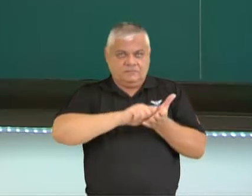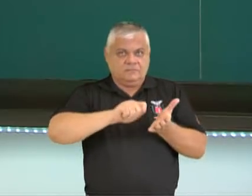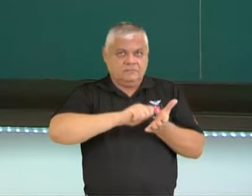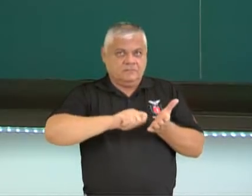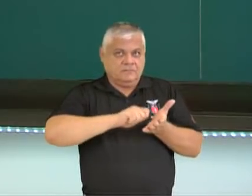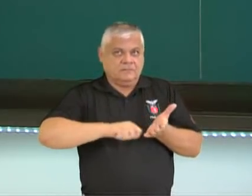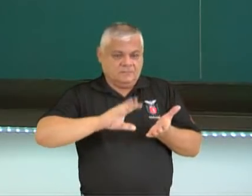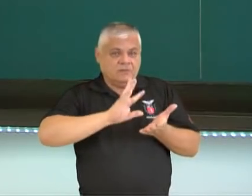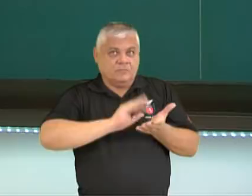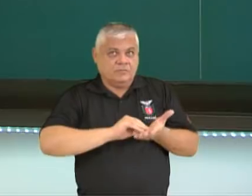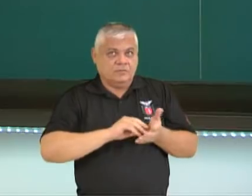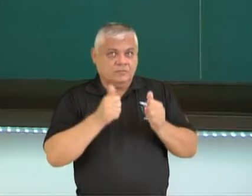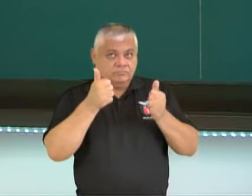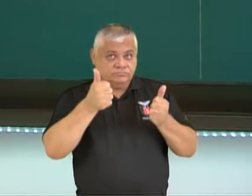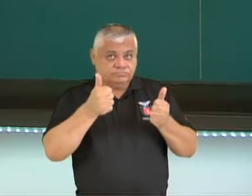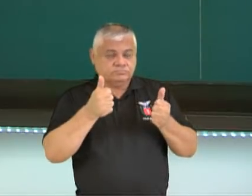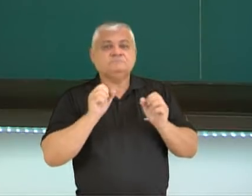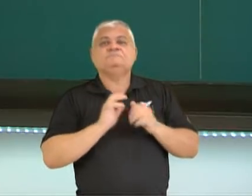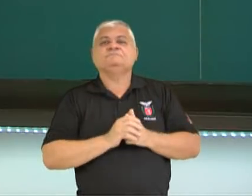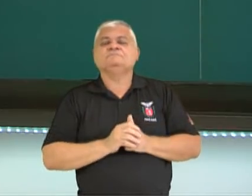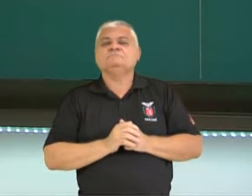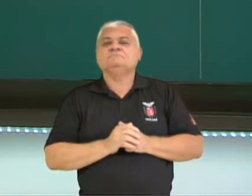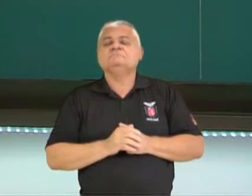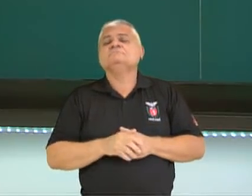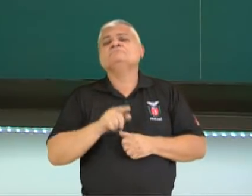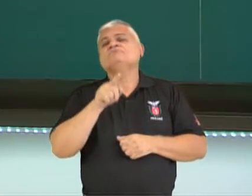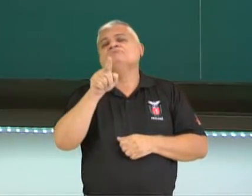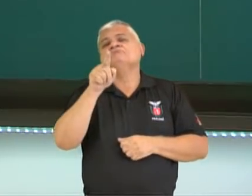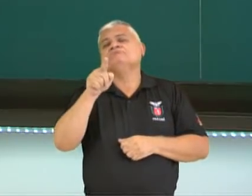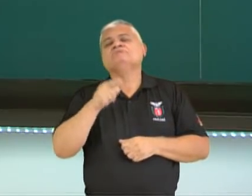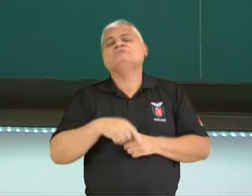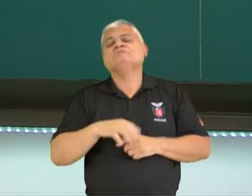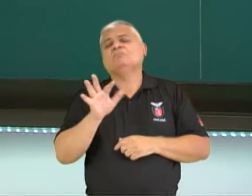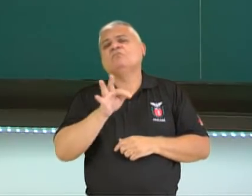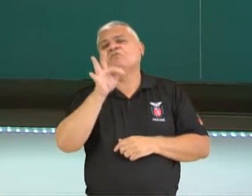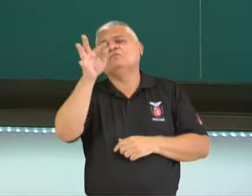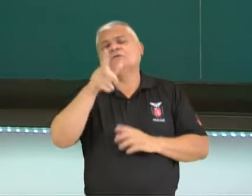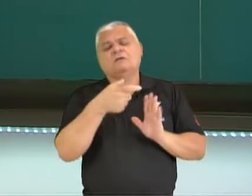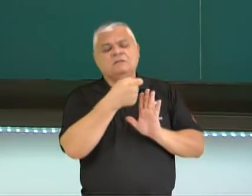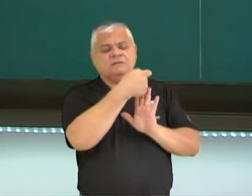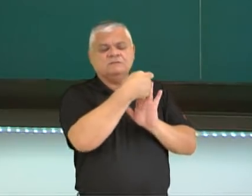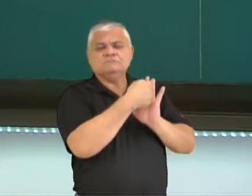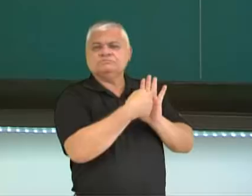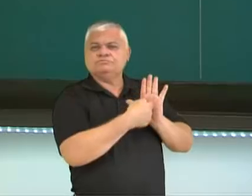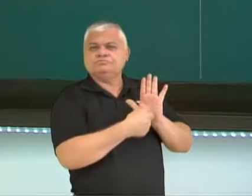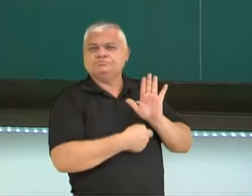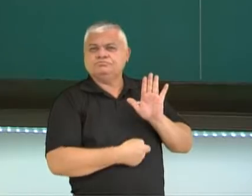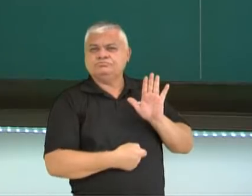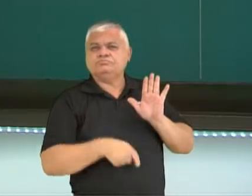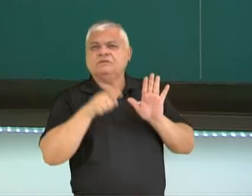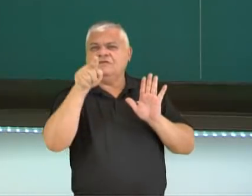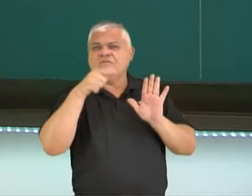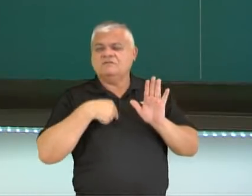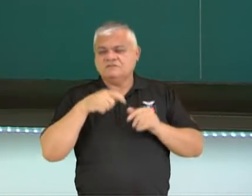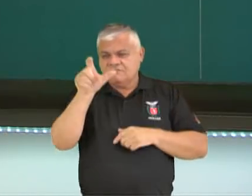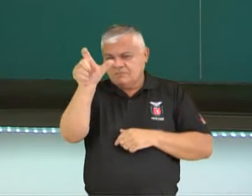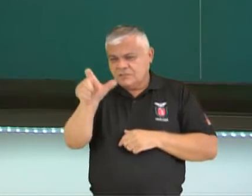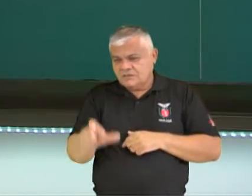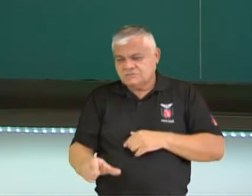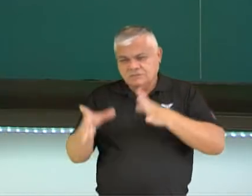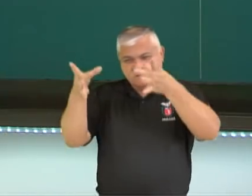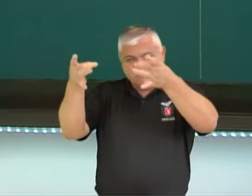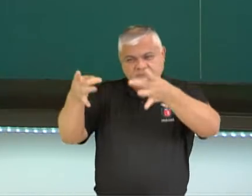Copiou? Então tá anotado no seu caderno aí. Quando você for produzir um texto, que você vai descrever a sua personagem, você